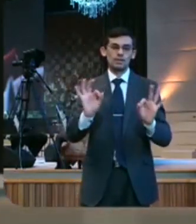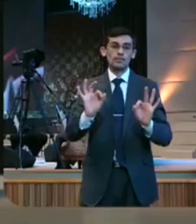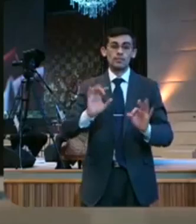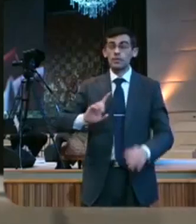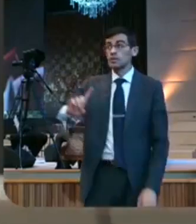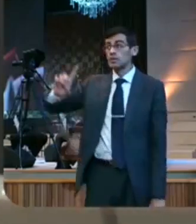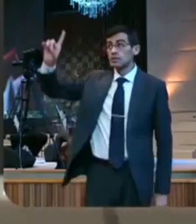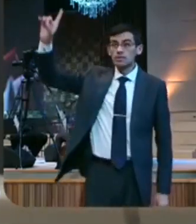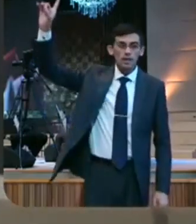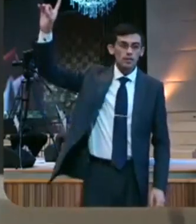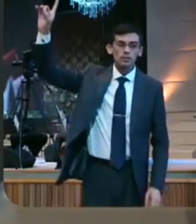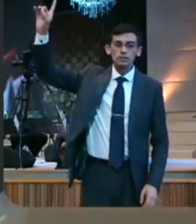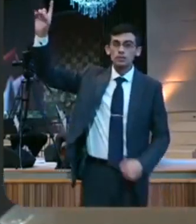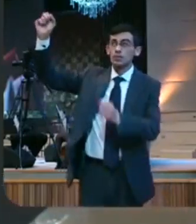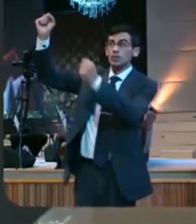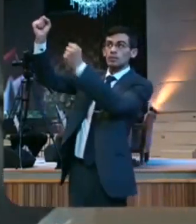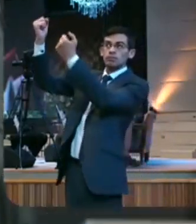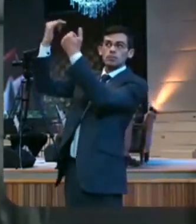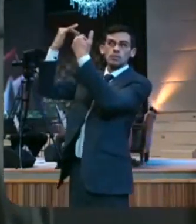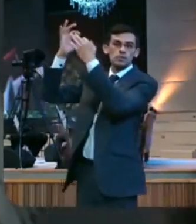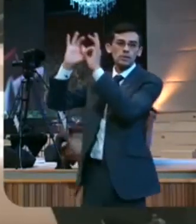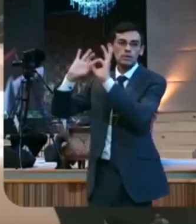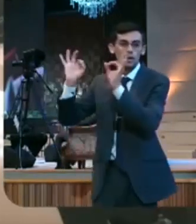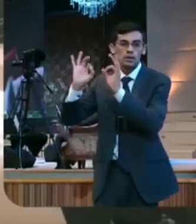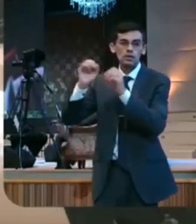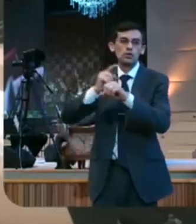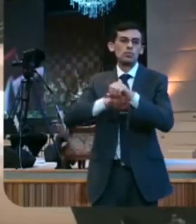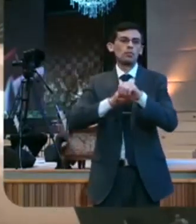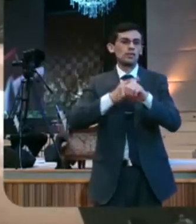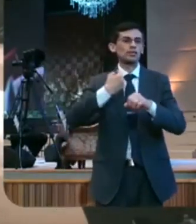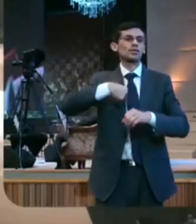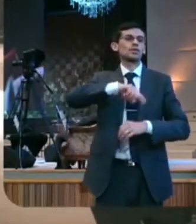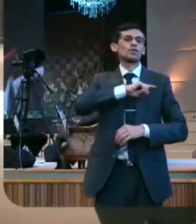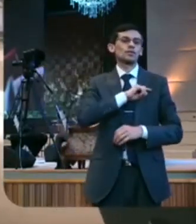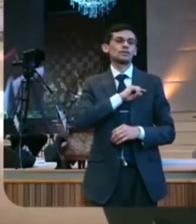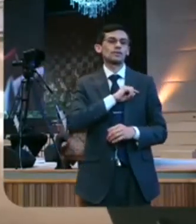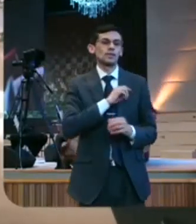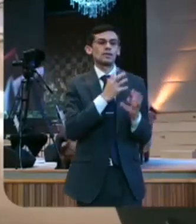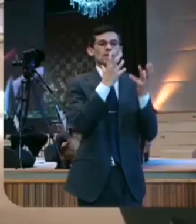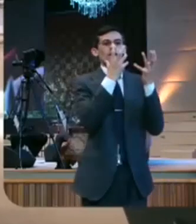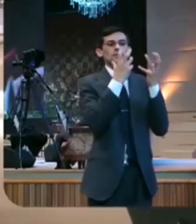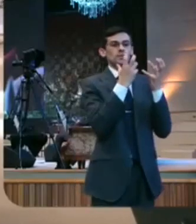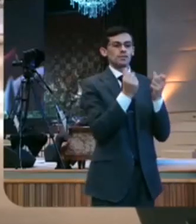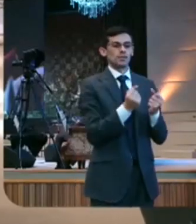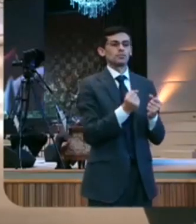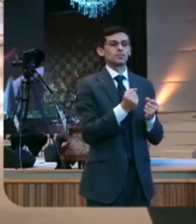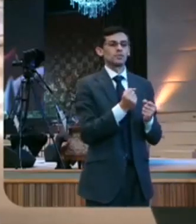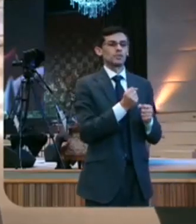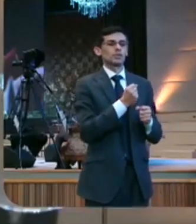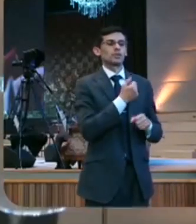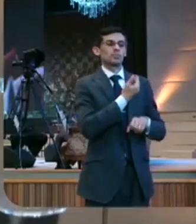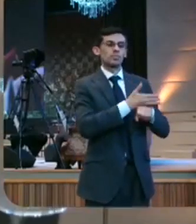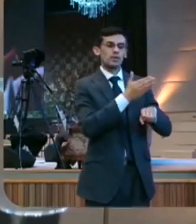Deus não nos abençoa quando nos conformamos com o pecado.